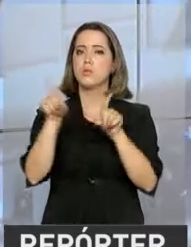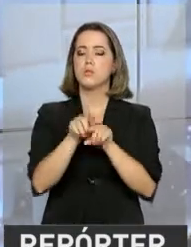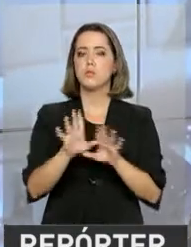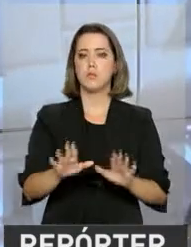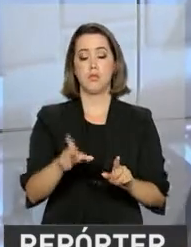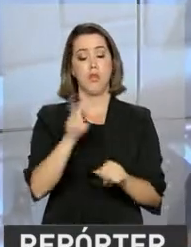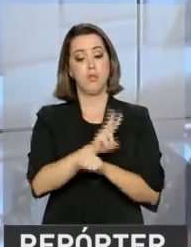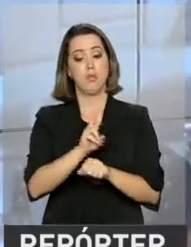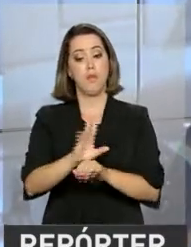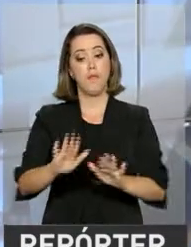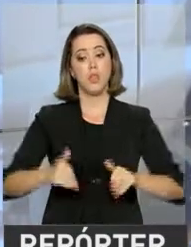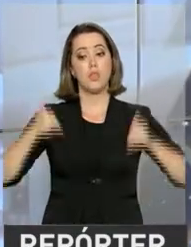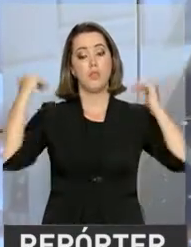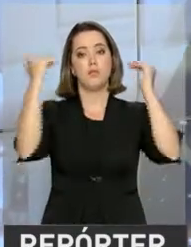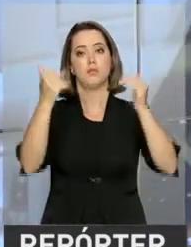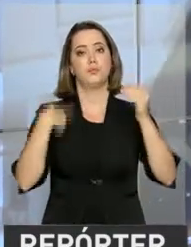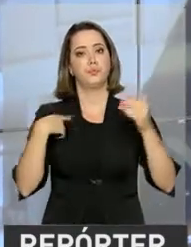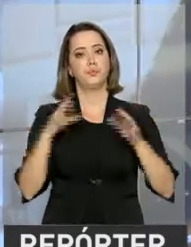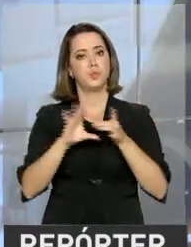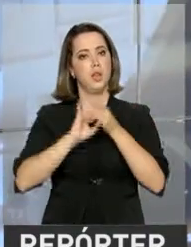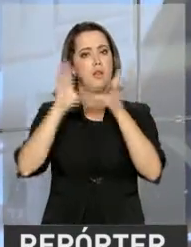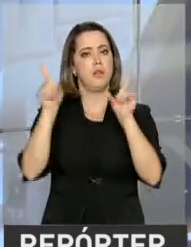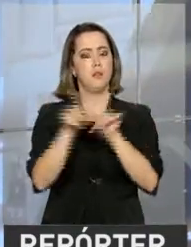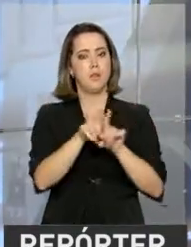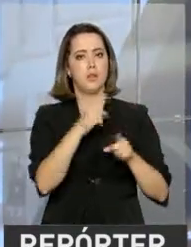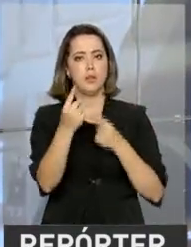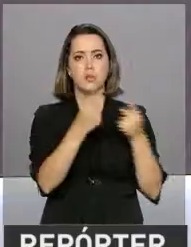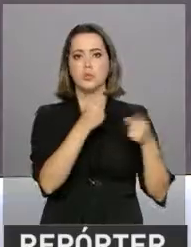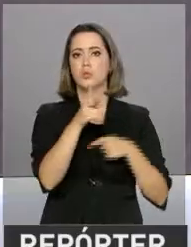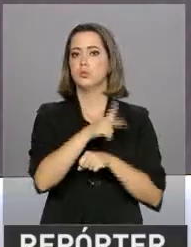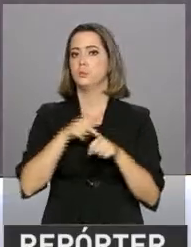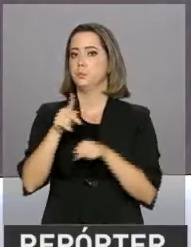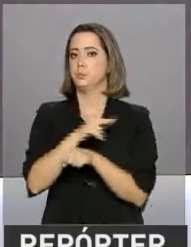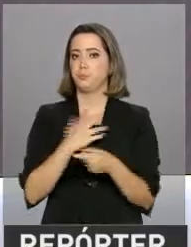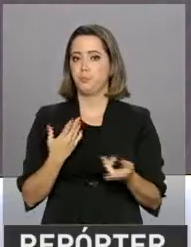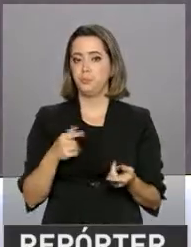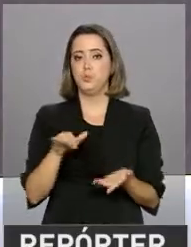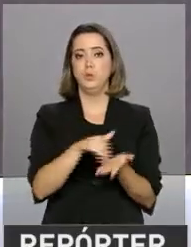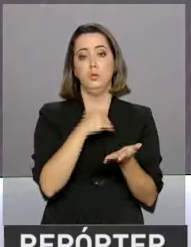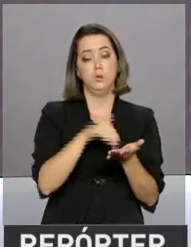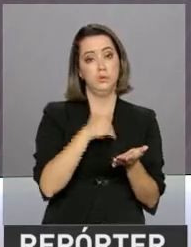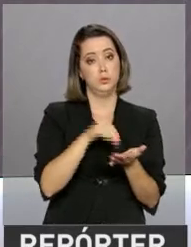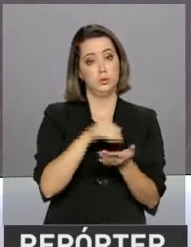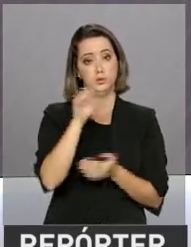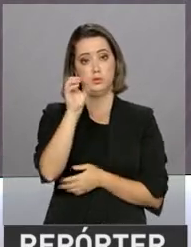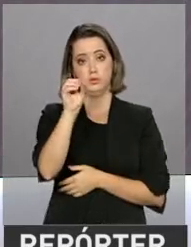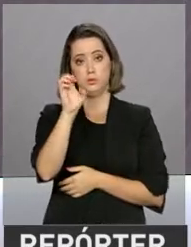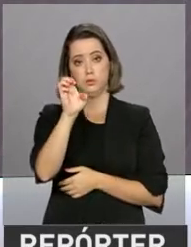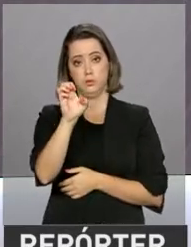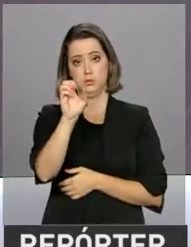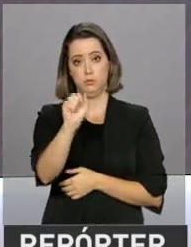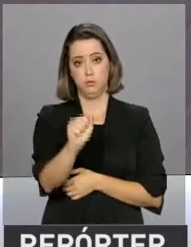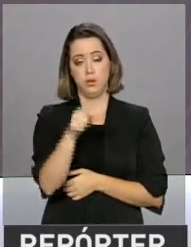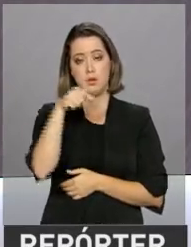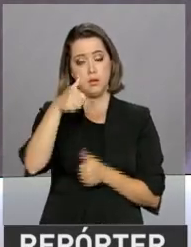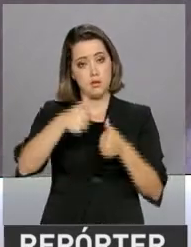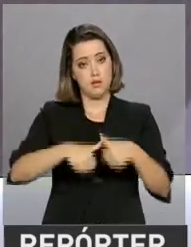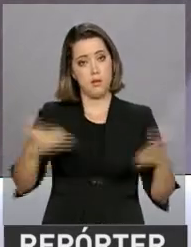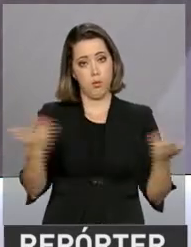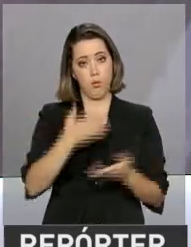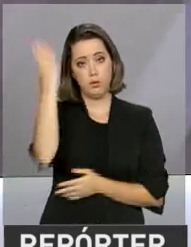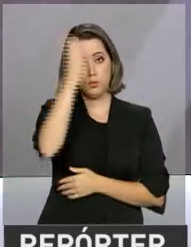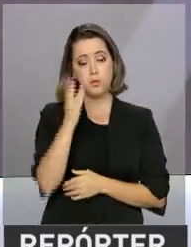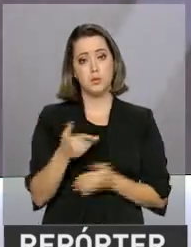à integridade territorial e independência dos seus membros o secretário geral da uea está no brasil e participou